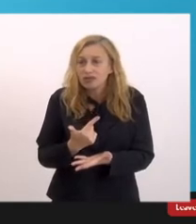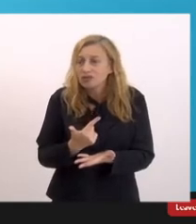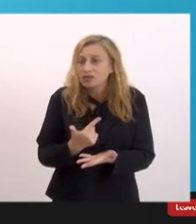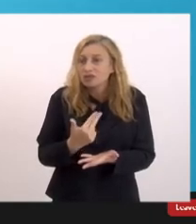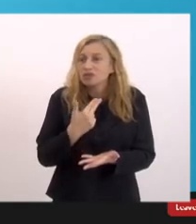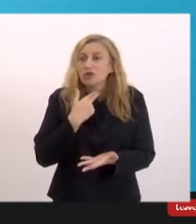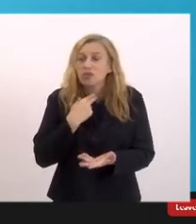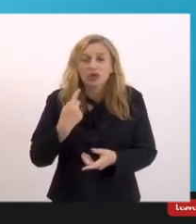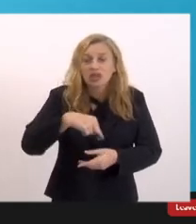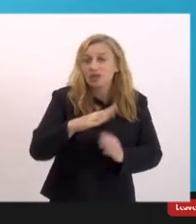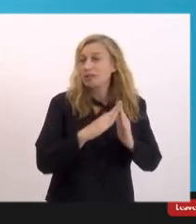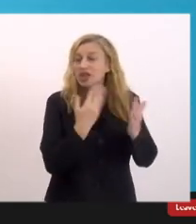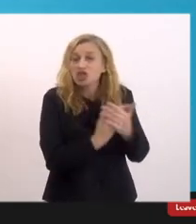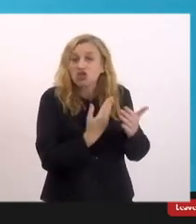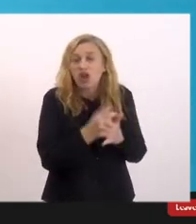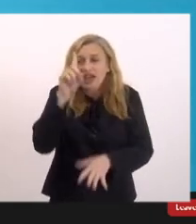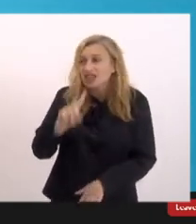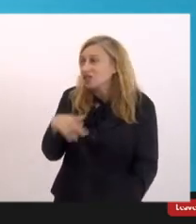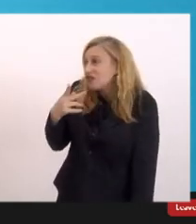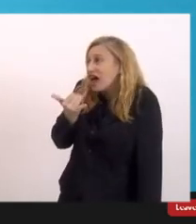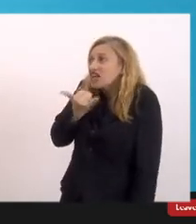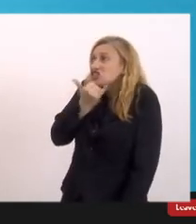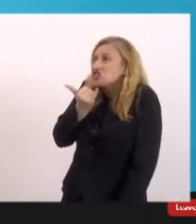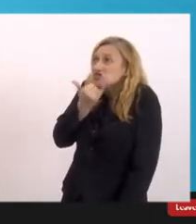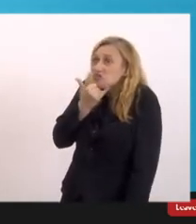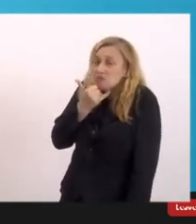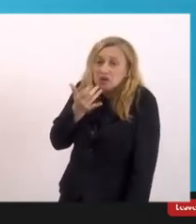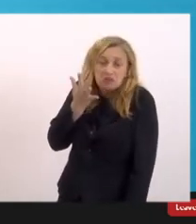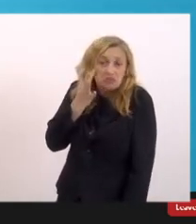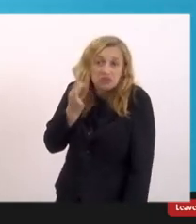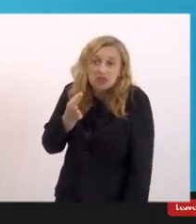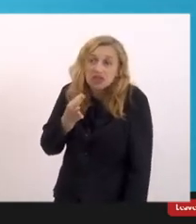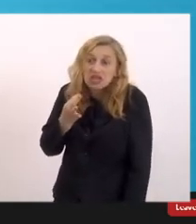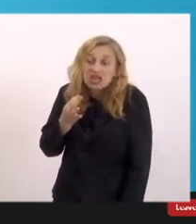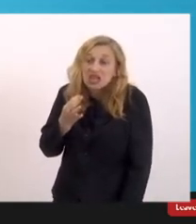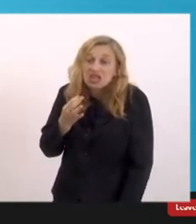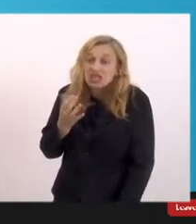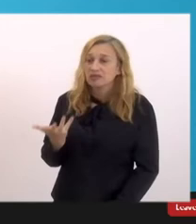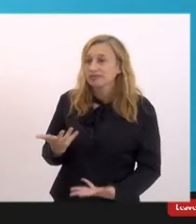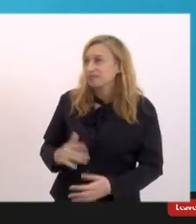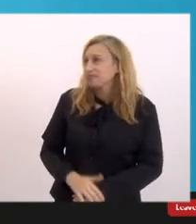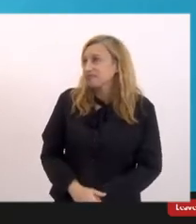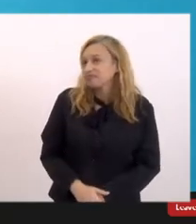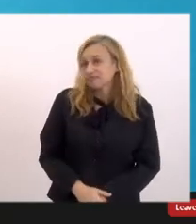possa fazer, tá? Desculpa. É isso. Se vira.